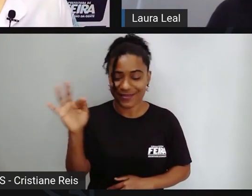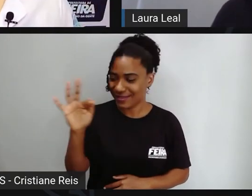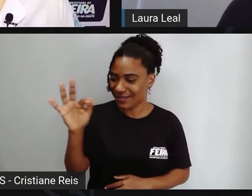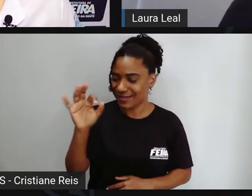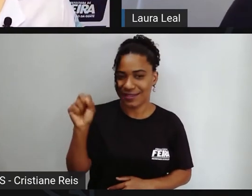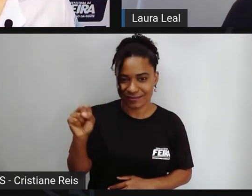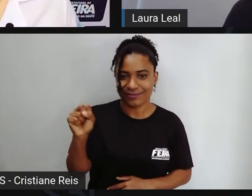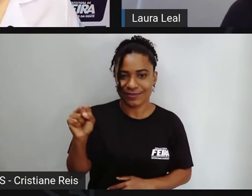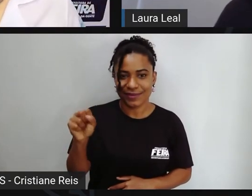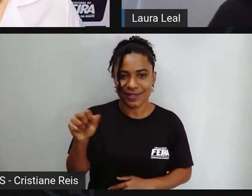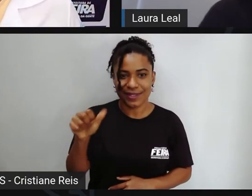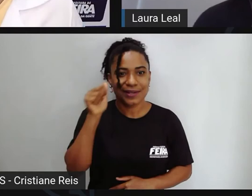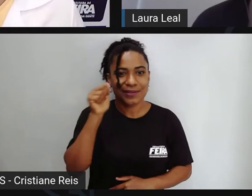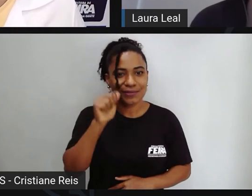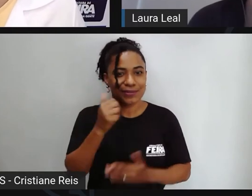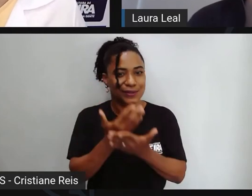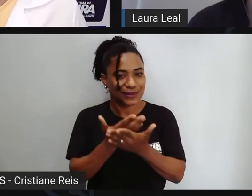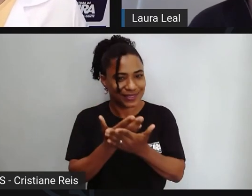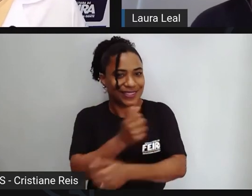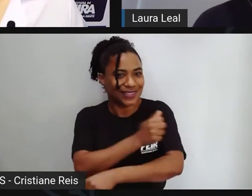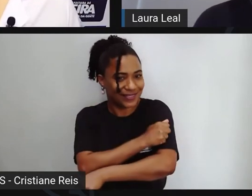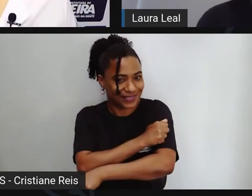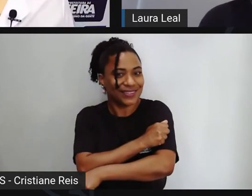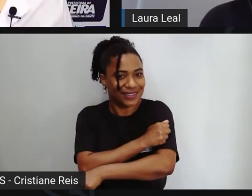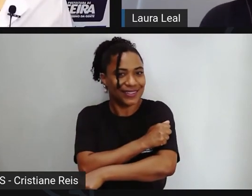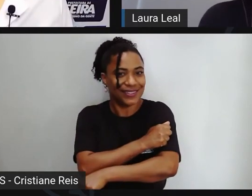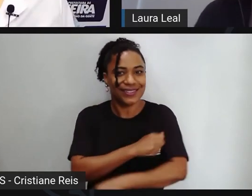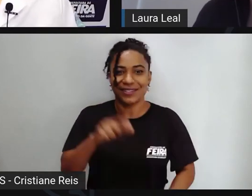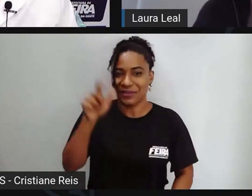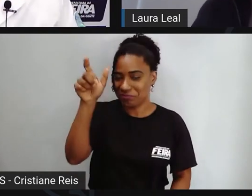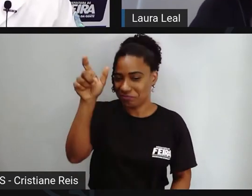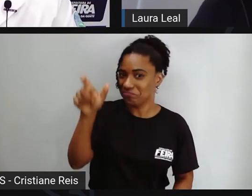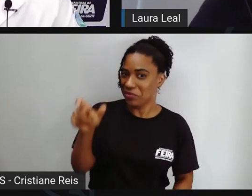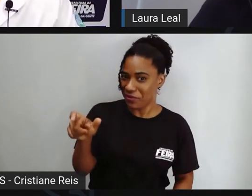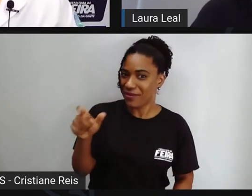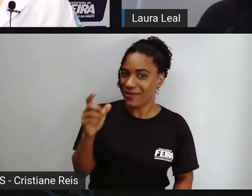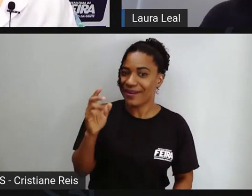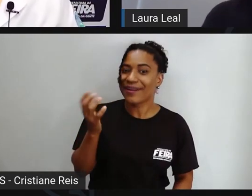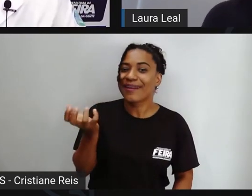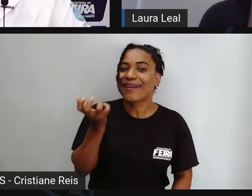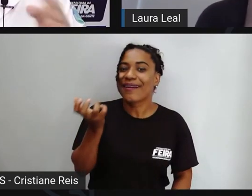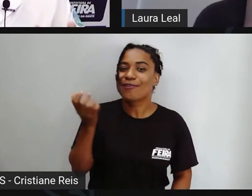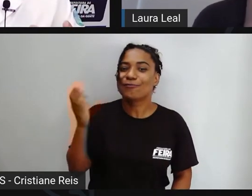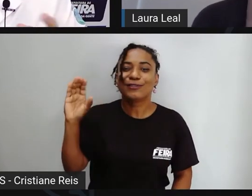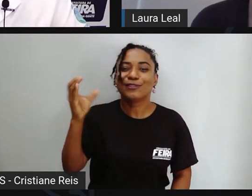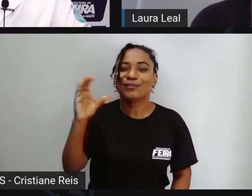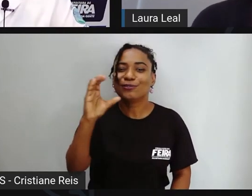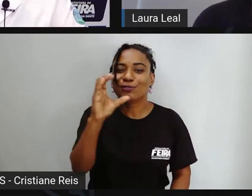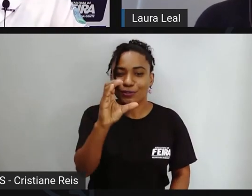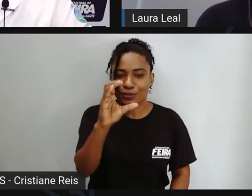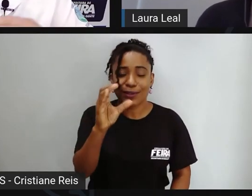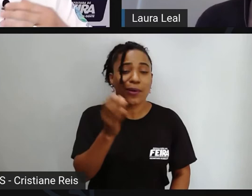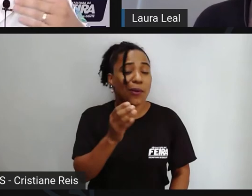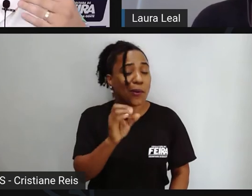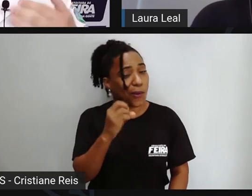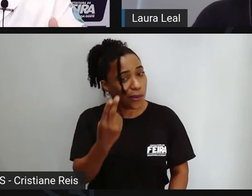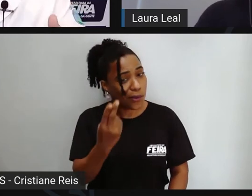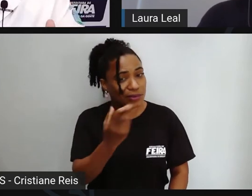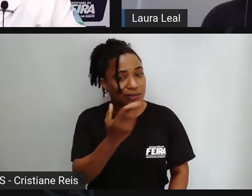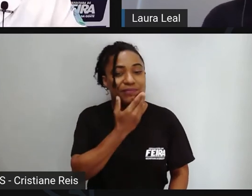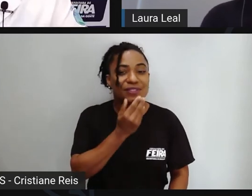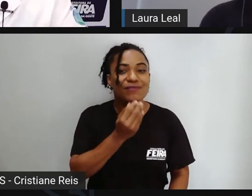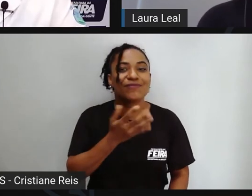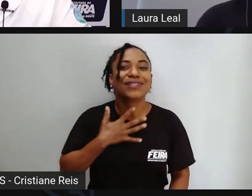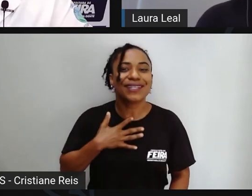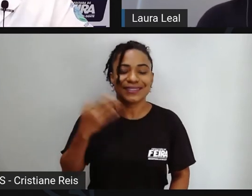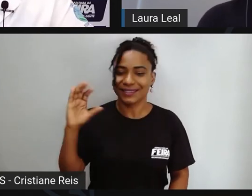aí, gostei dessa moça, quero ser que nem ela, vou ser cientista. O que é que essa mulher, ou mesmo os meninos, o que é que eles devem procurar numa